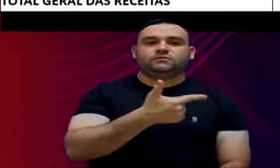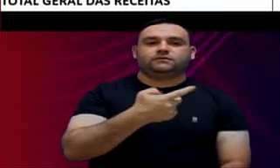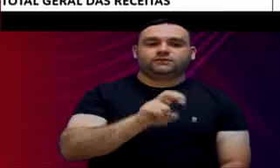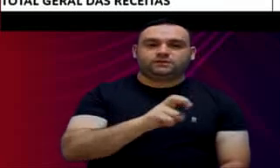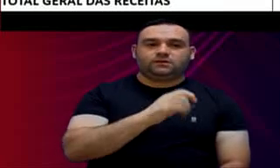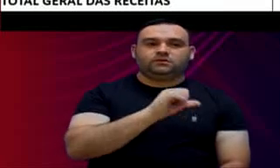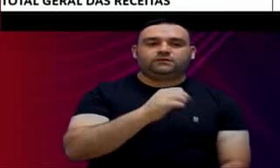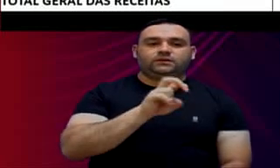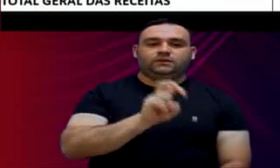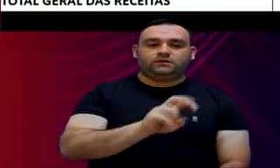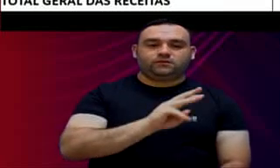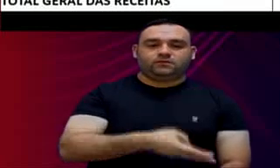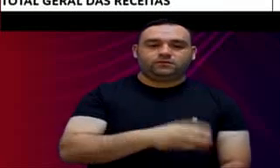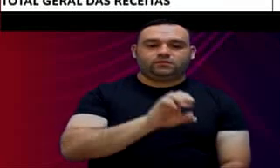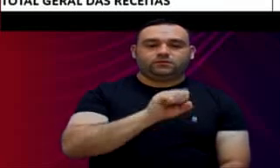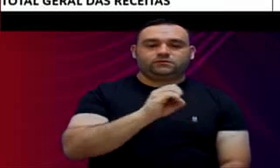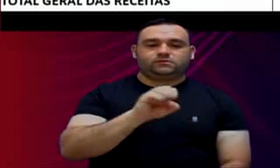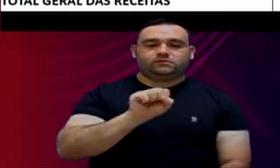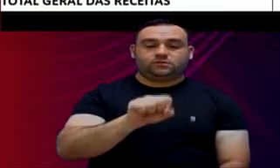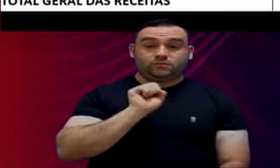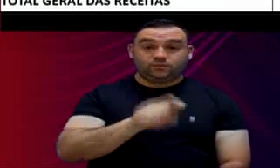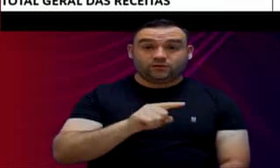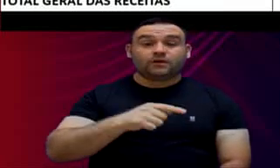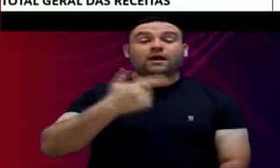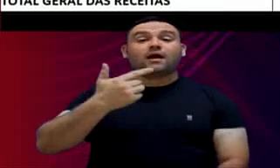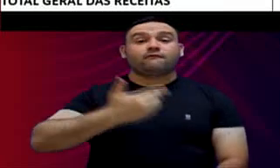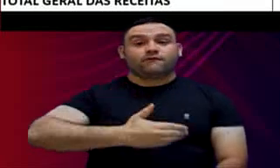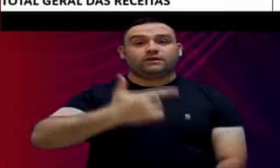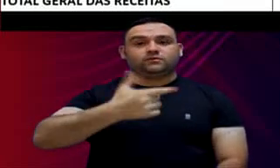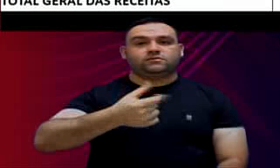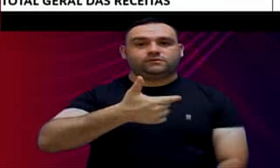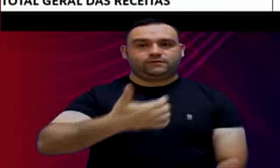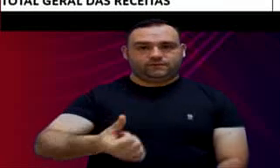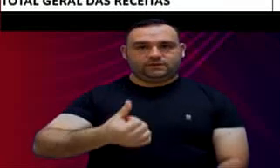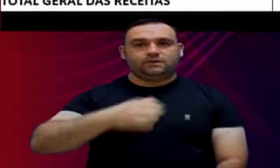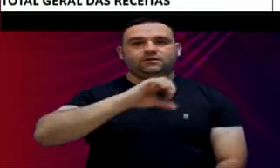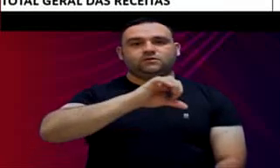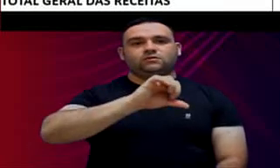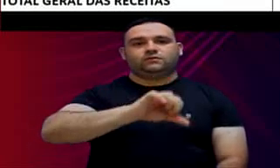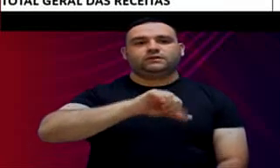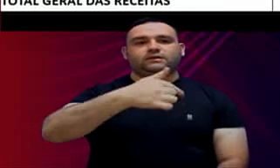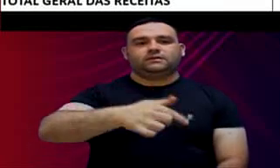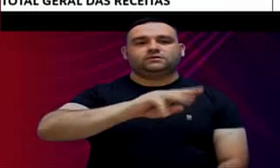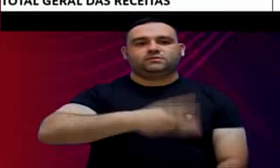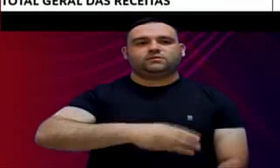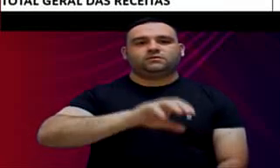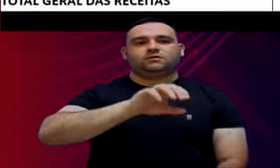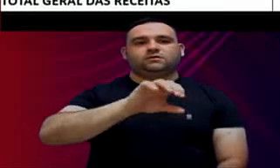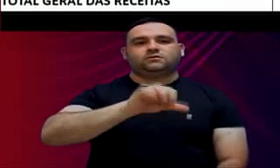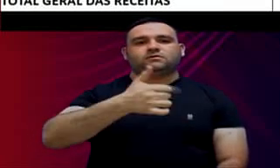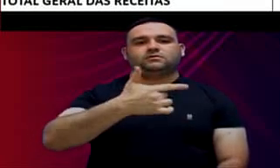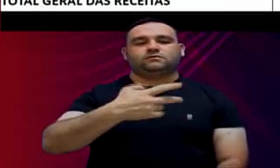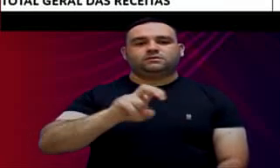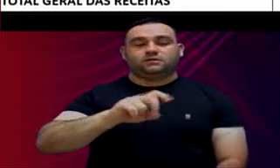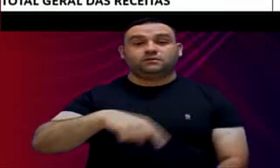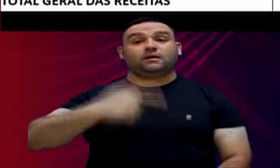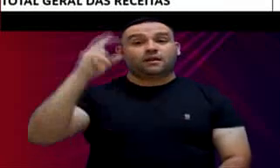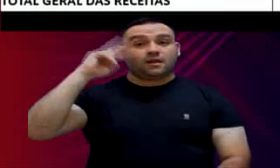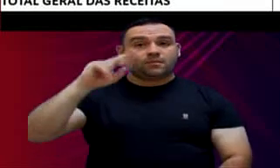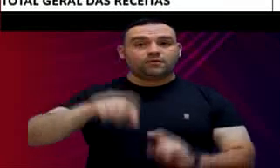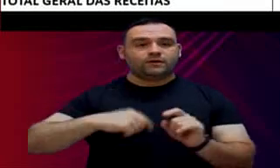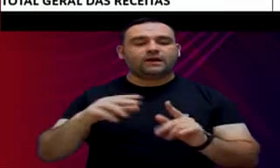2025 95 milhões e 808 mil e estimativa para 2026 97 milhões 725 Lembrando que as